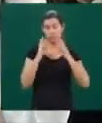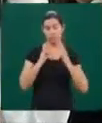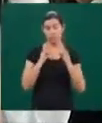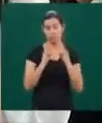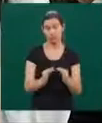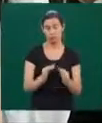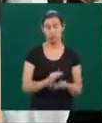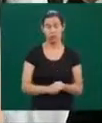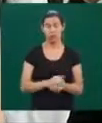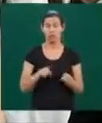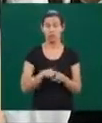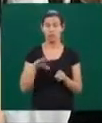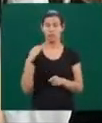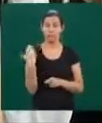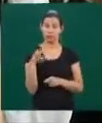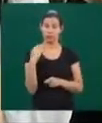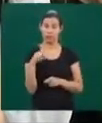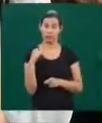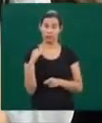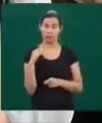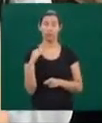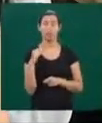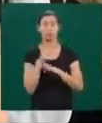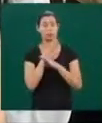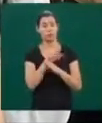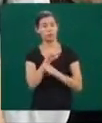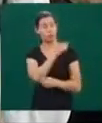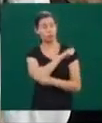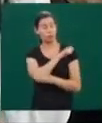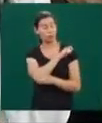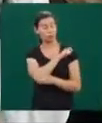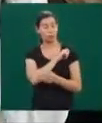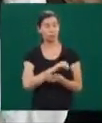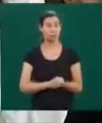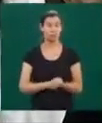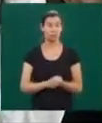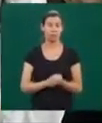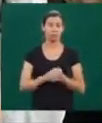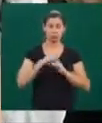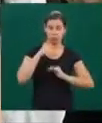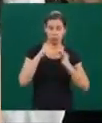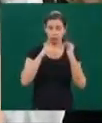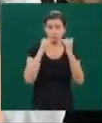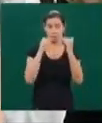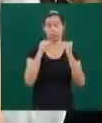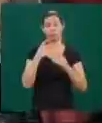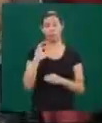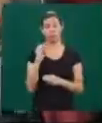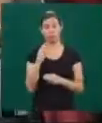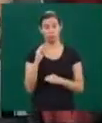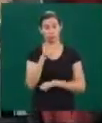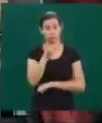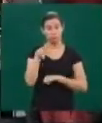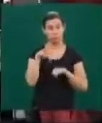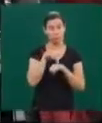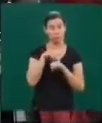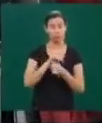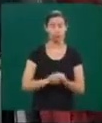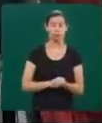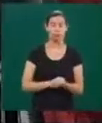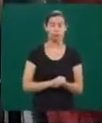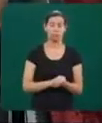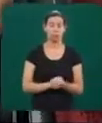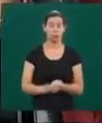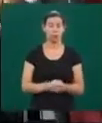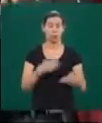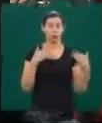desenvolvimento da ciência, né, que impacta tanto na vida desses alunos como também no próprio desenvolvimento da ciência para o país, e também o foco